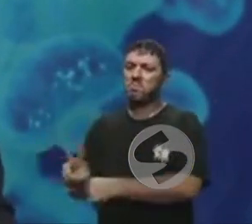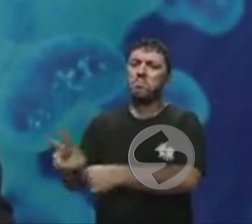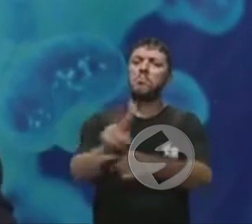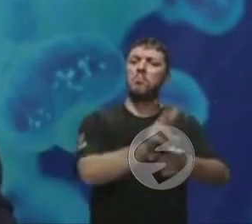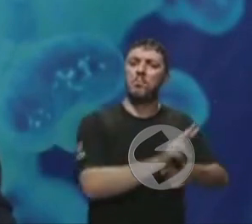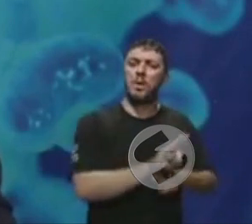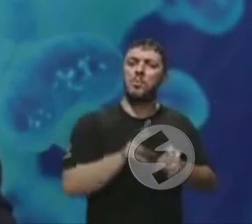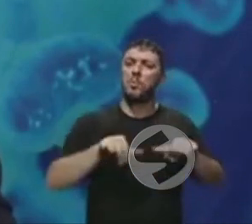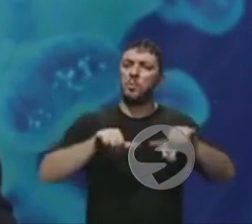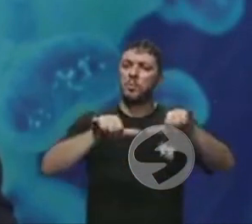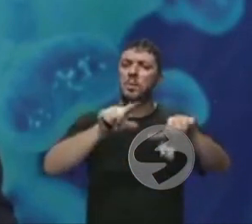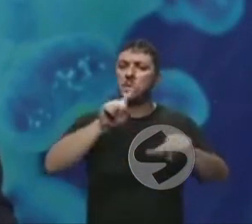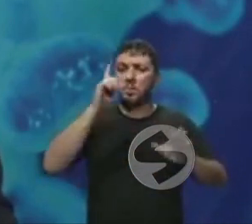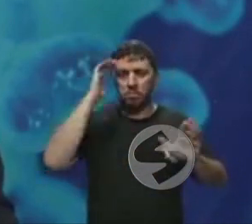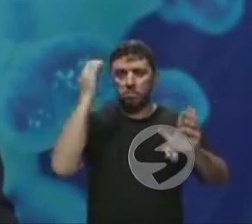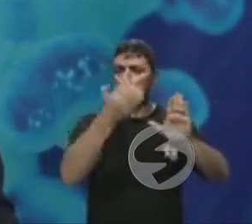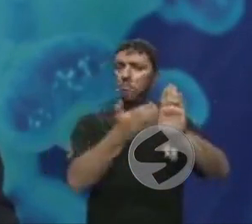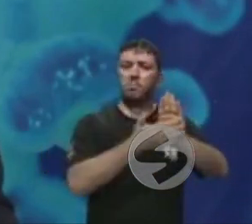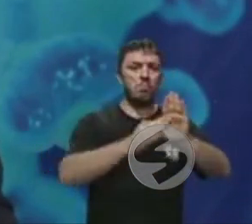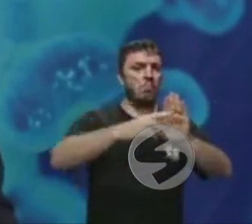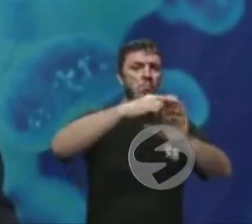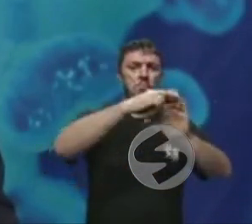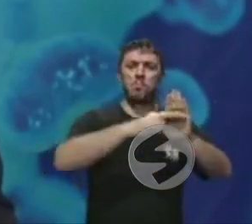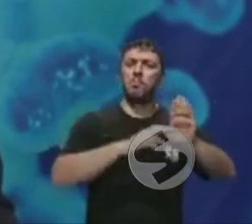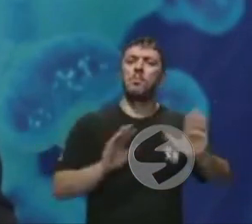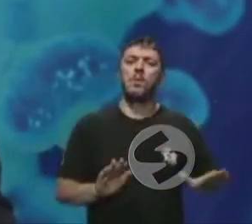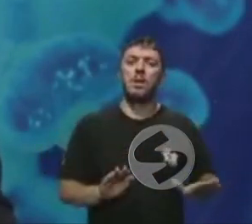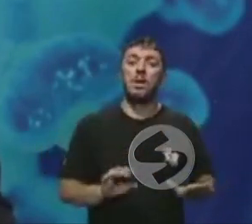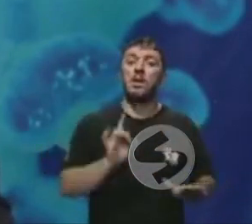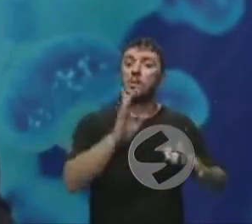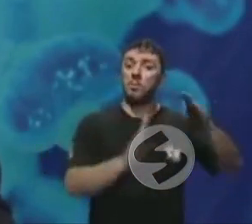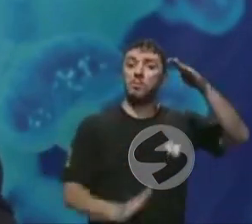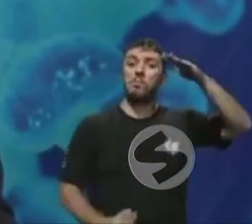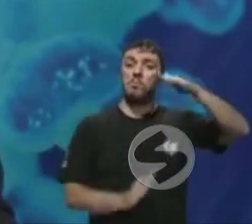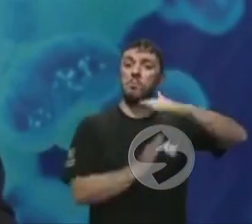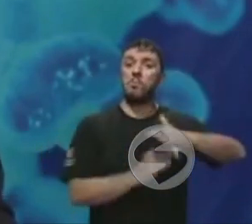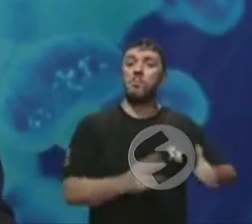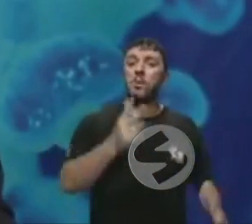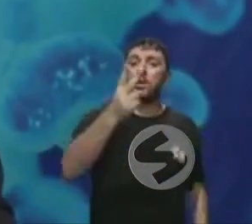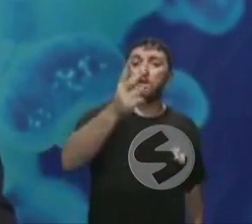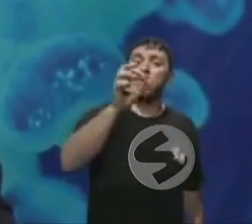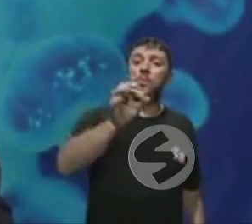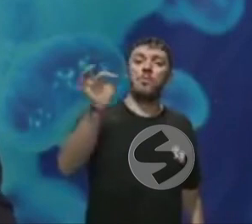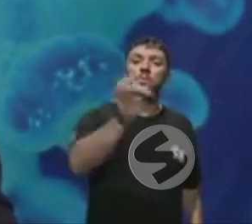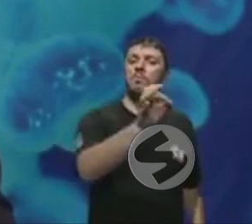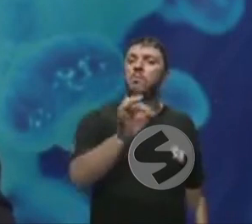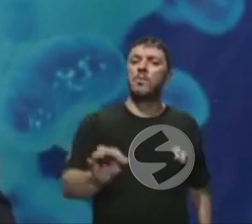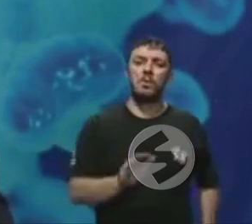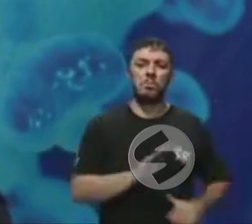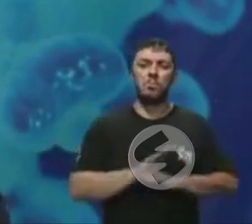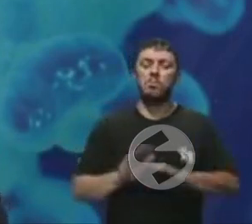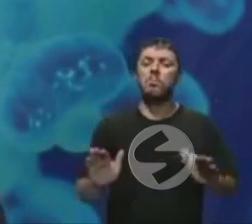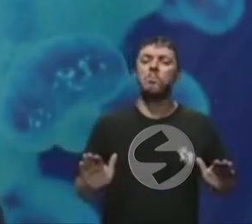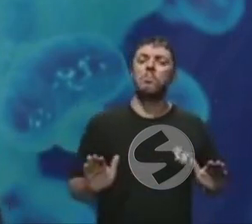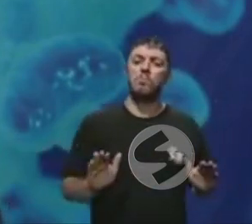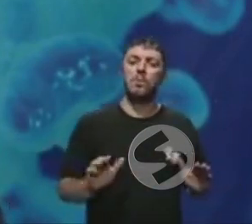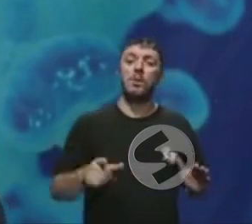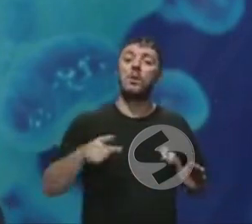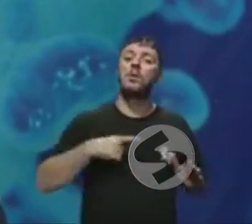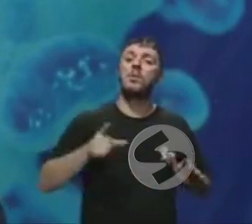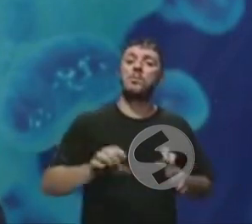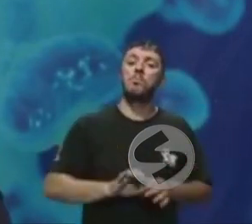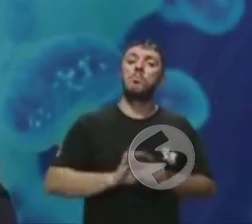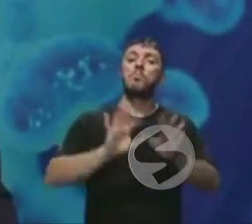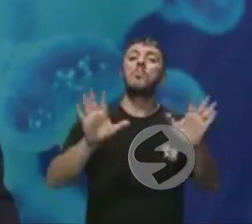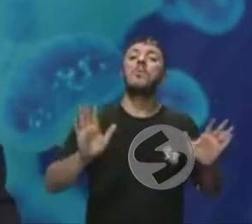estiverem cumprindo com a regra de que somente 20% da sua ocupação está autorizada.